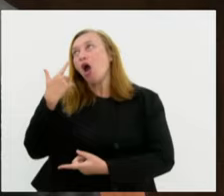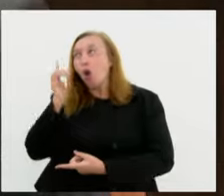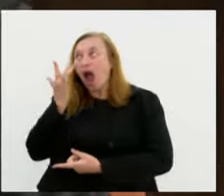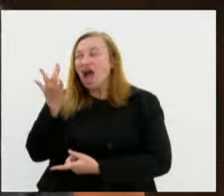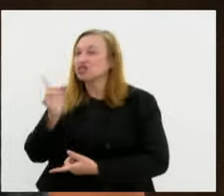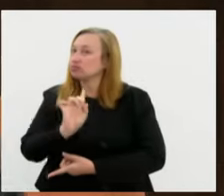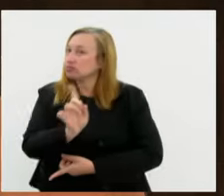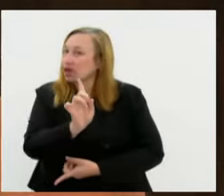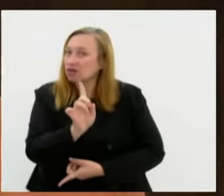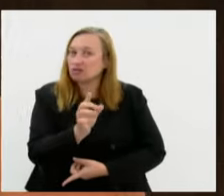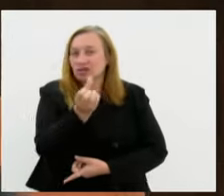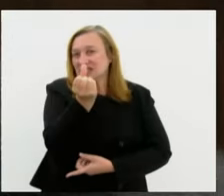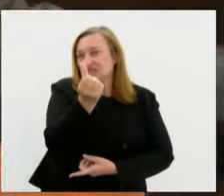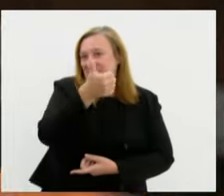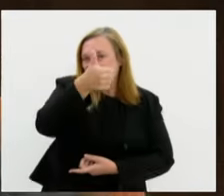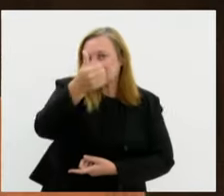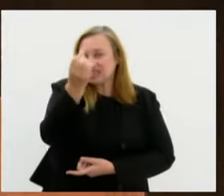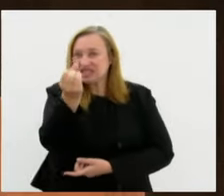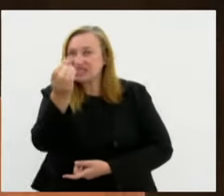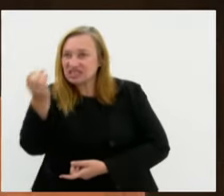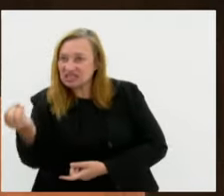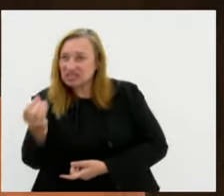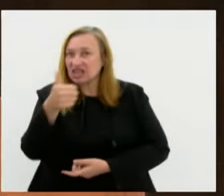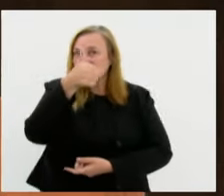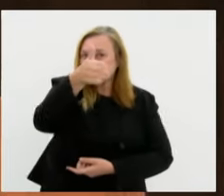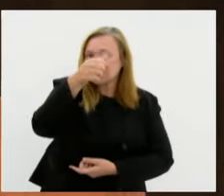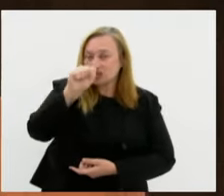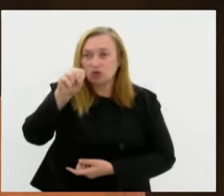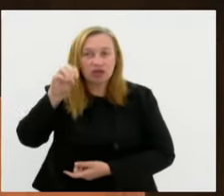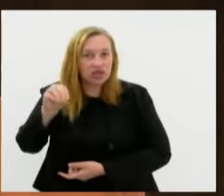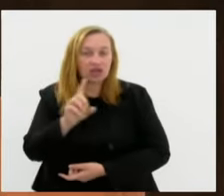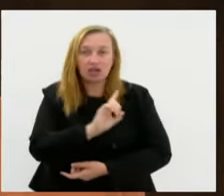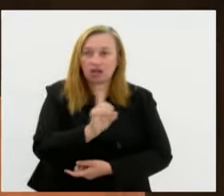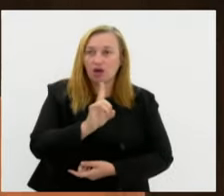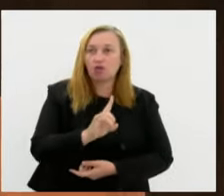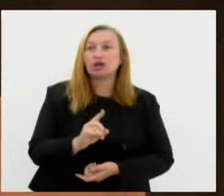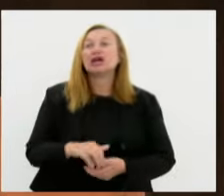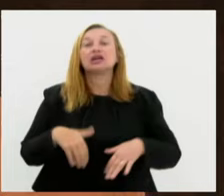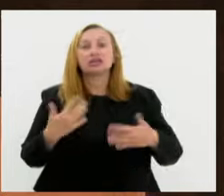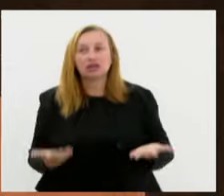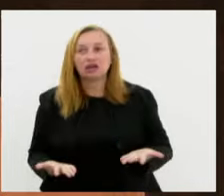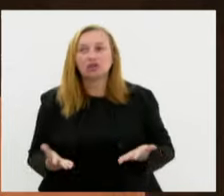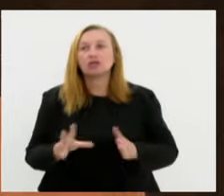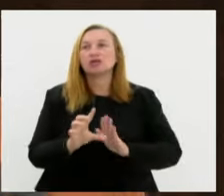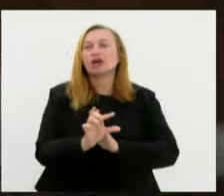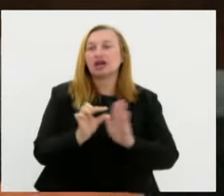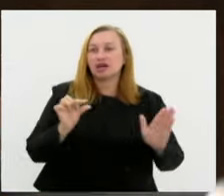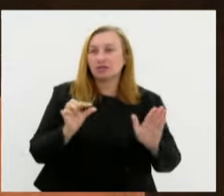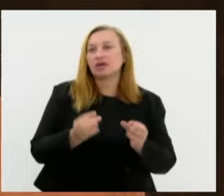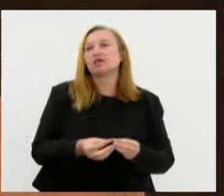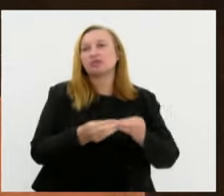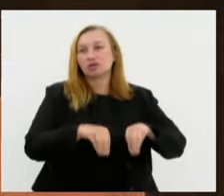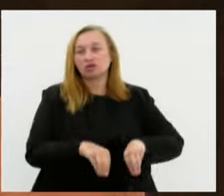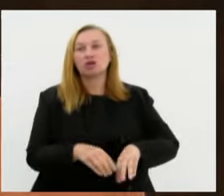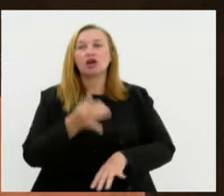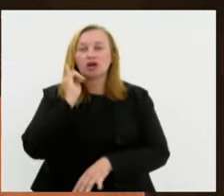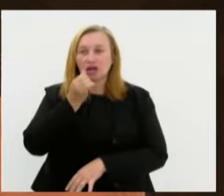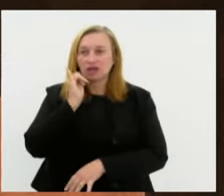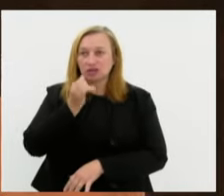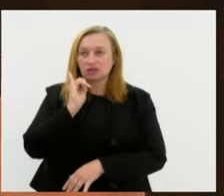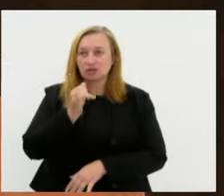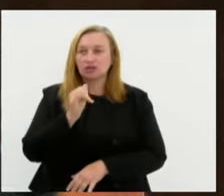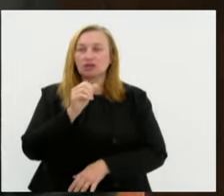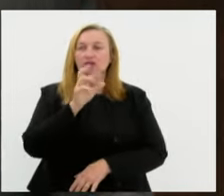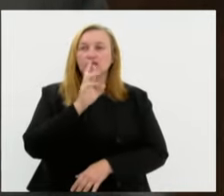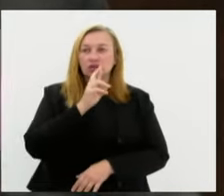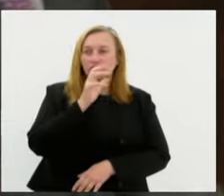Não, 160, 180. Então, a emenda é prejudicada, acompanha o relator, deputado Rodrigo